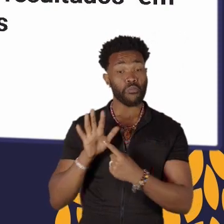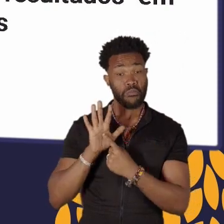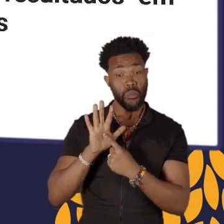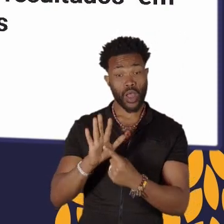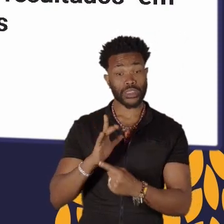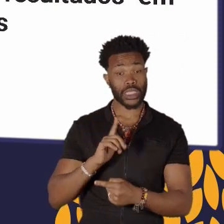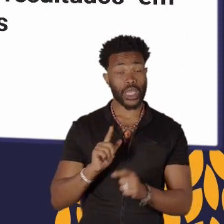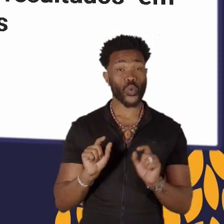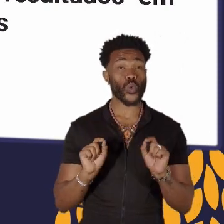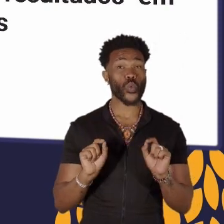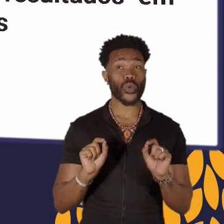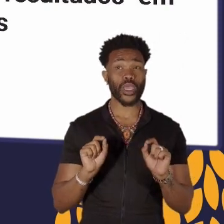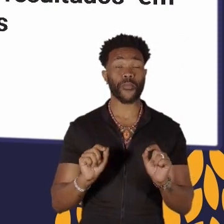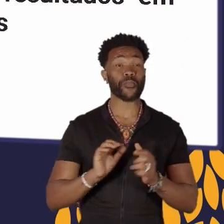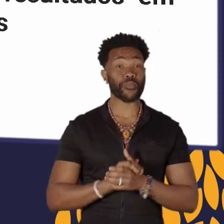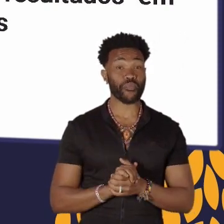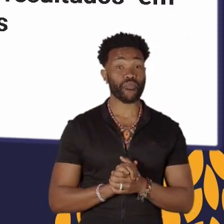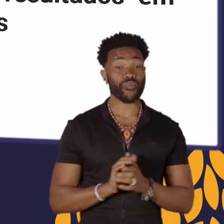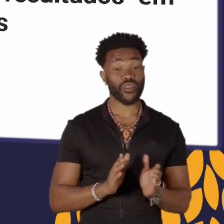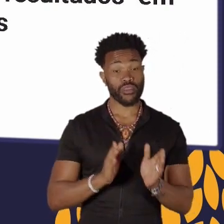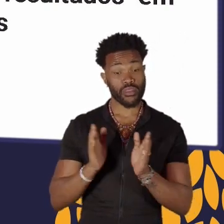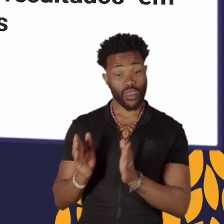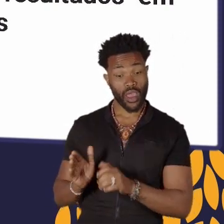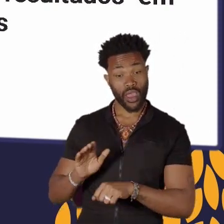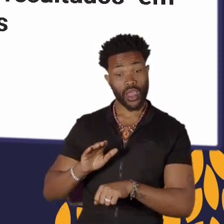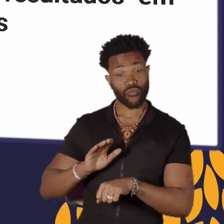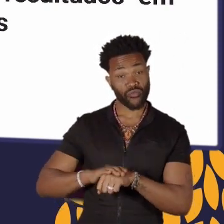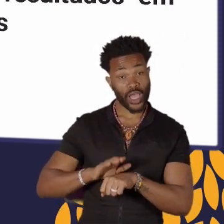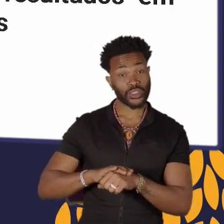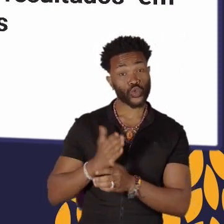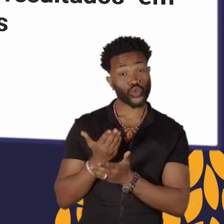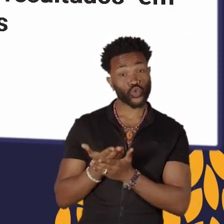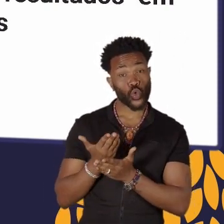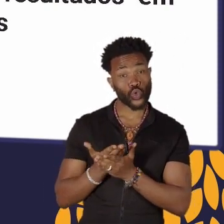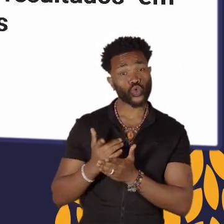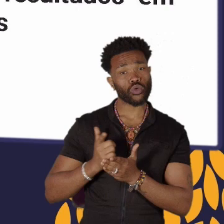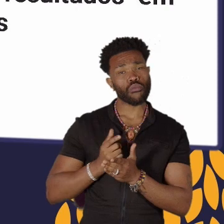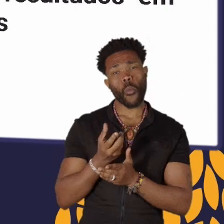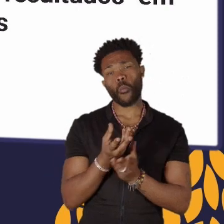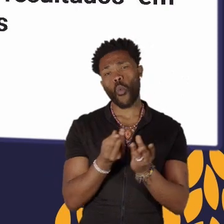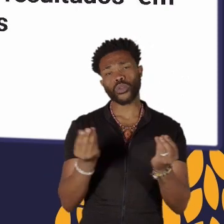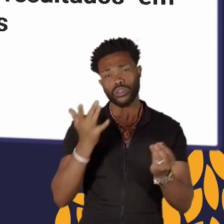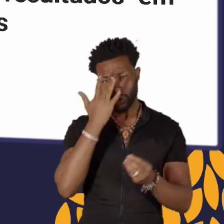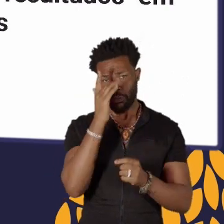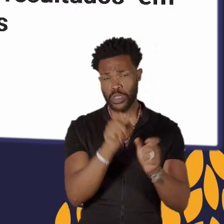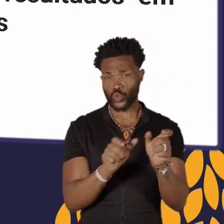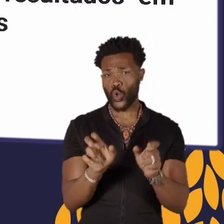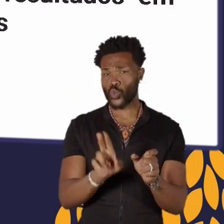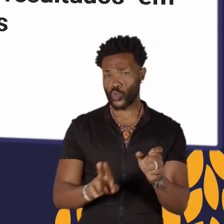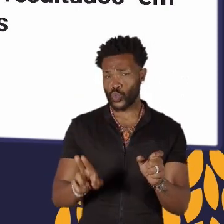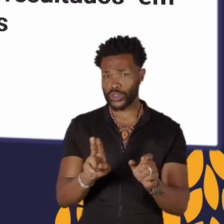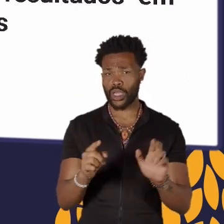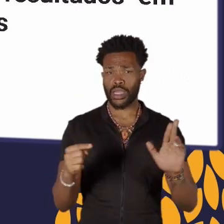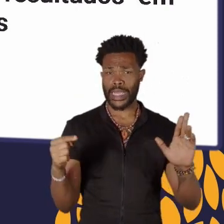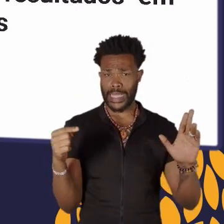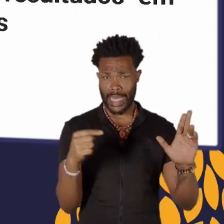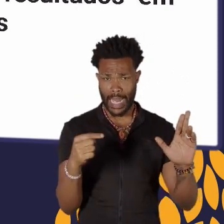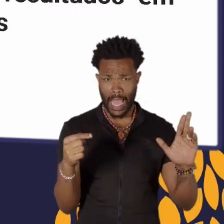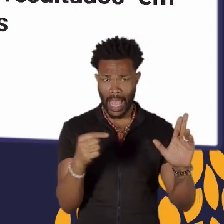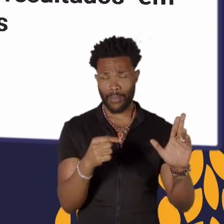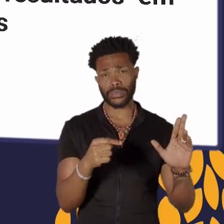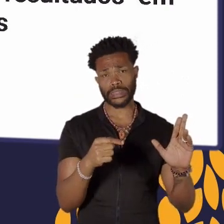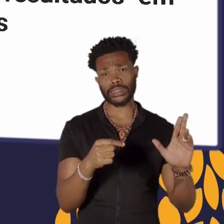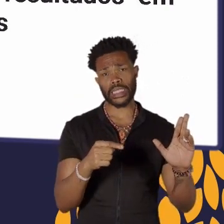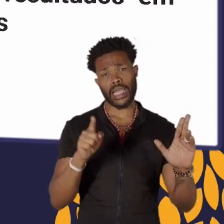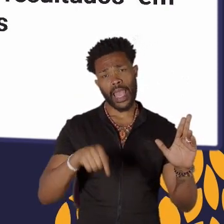tem ali, por um lado, se você faz um estudo com uma amostra enorme de pessoas com uso de cannabis, e a cannabis ela é tida